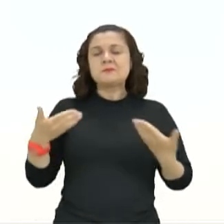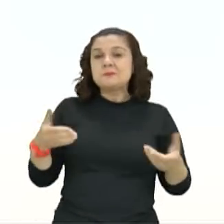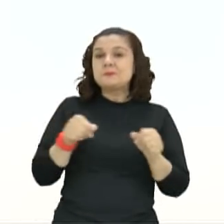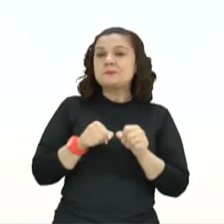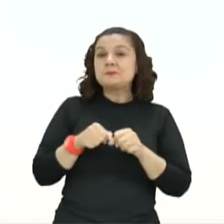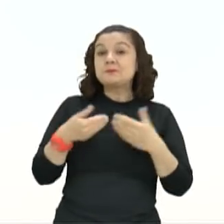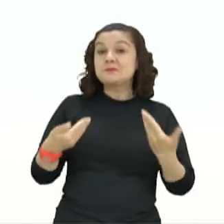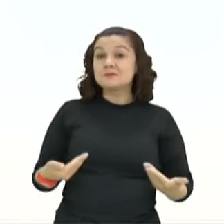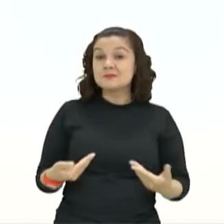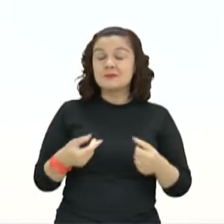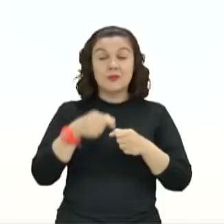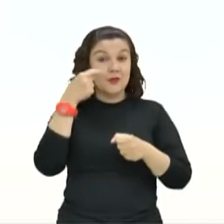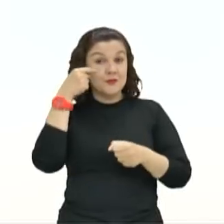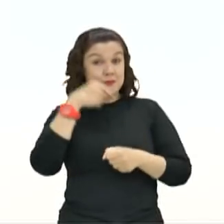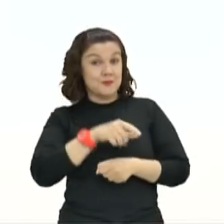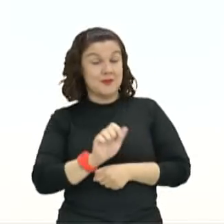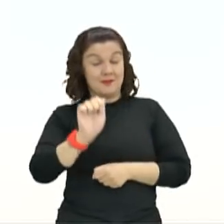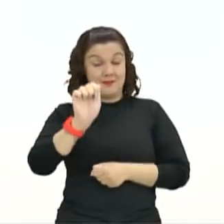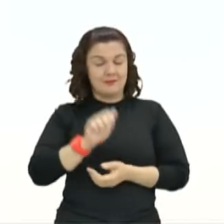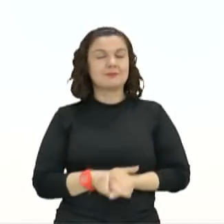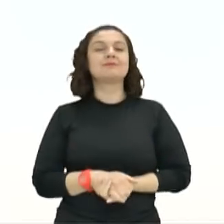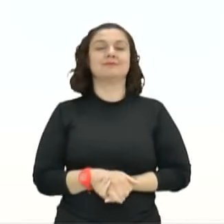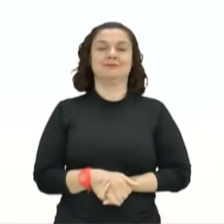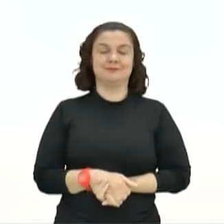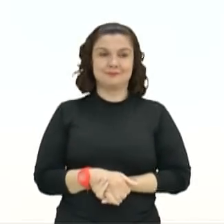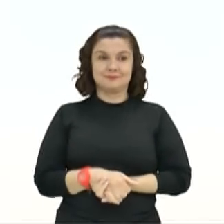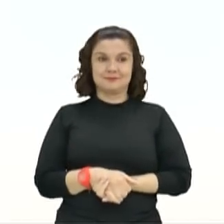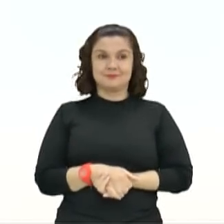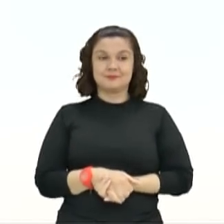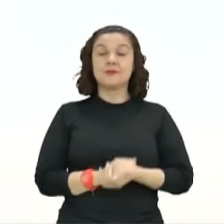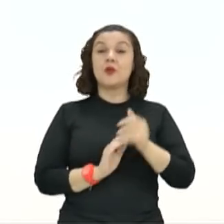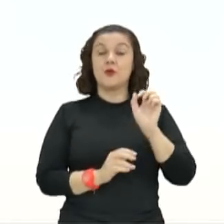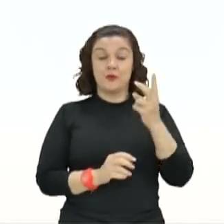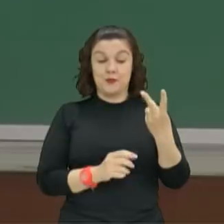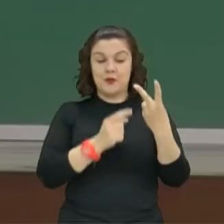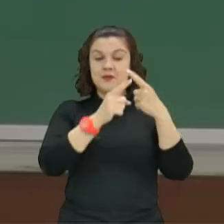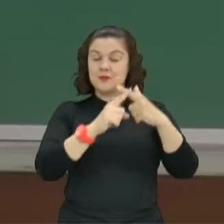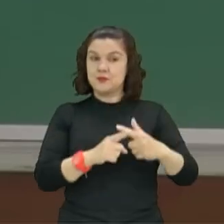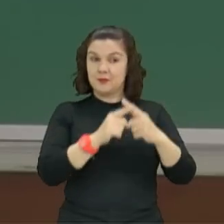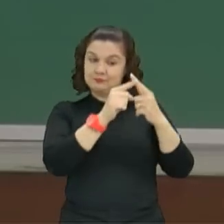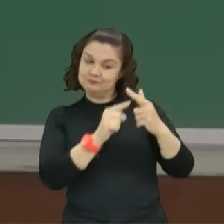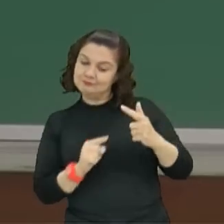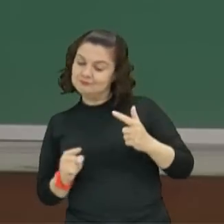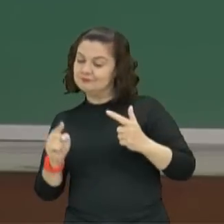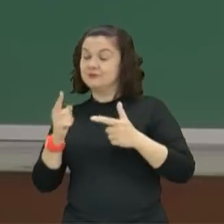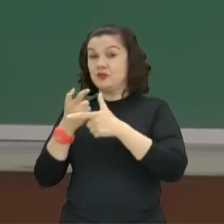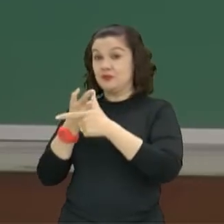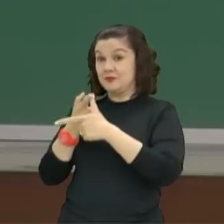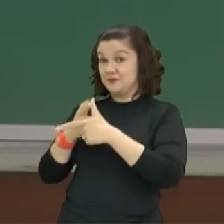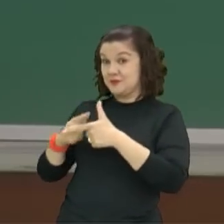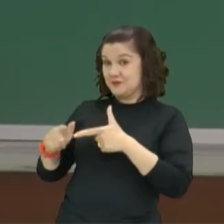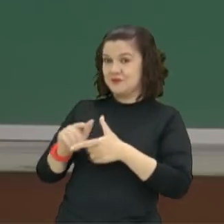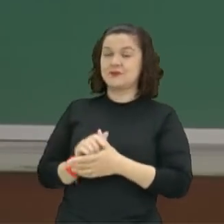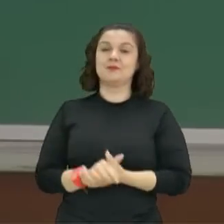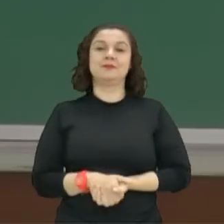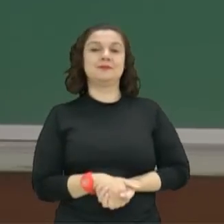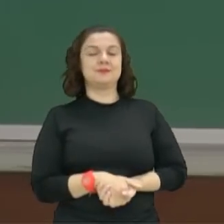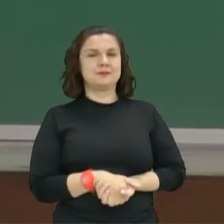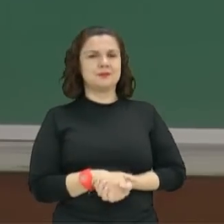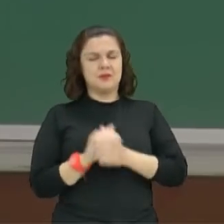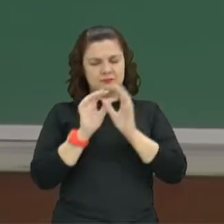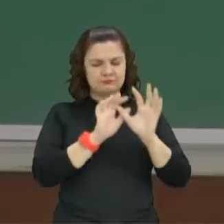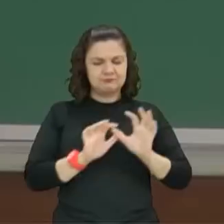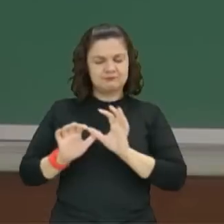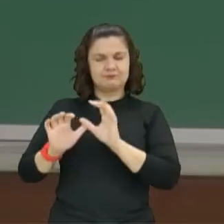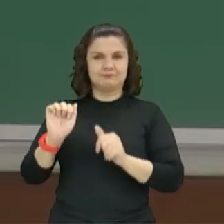eu tenho que fazer? Eu tenho que descobrir o valor de A. Legal, né? Ó, o 2 está multiplicando. Logo, eu tenho que passar o quê? Para o outro lado, dividindo. Isolar